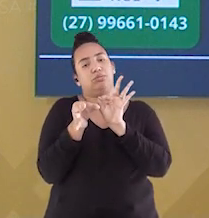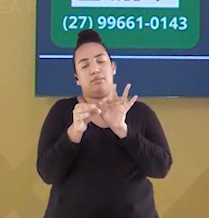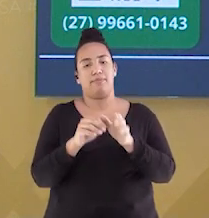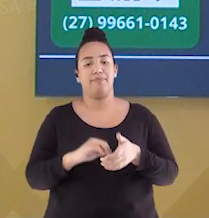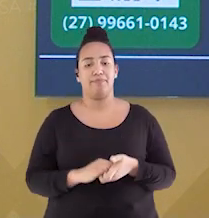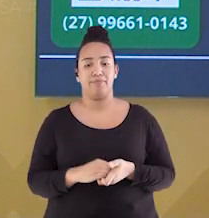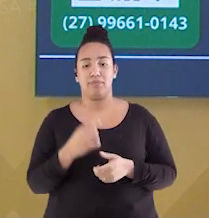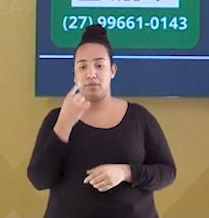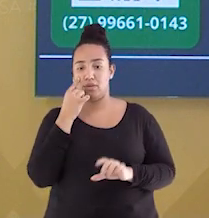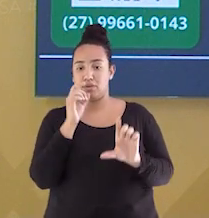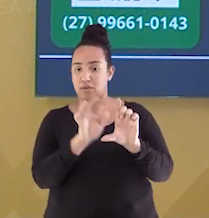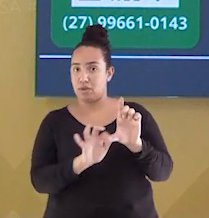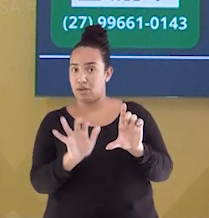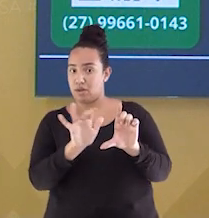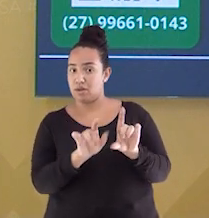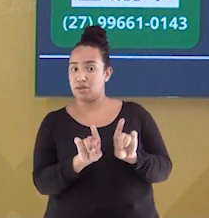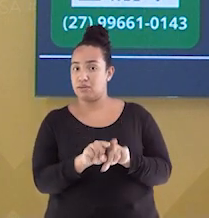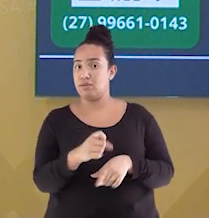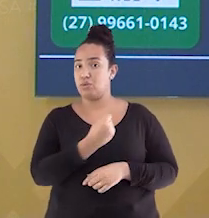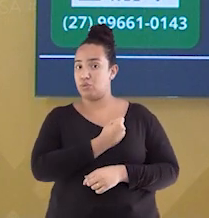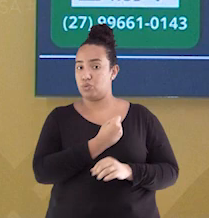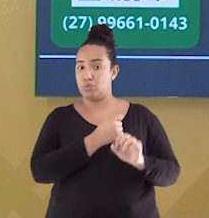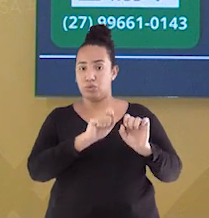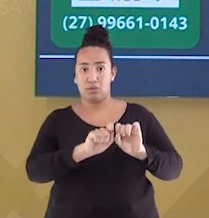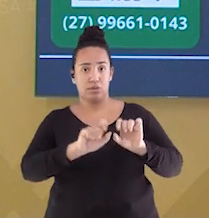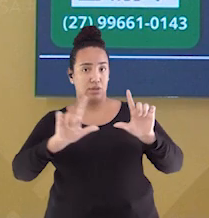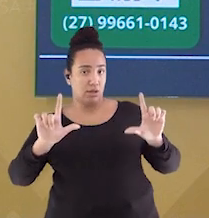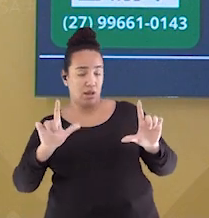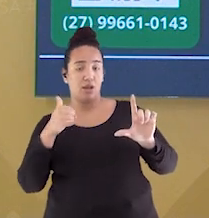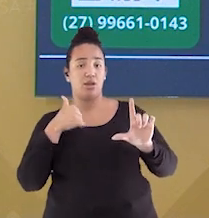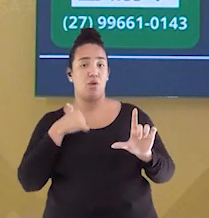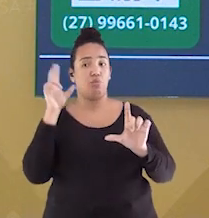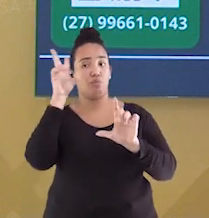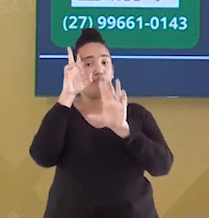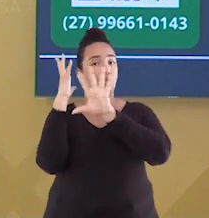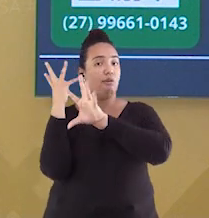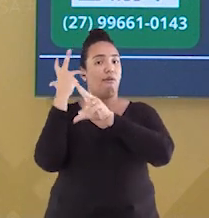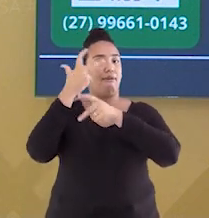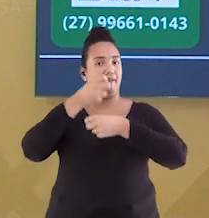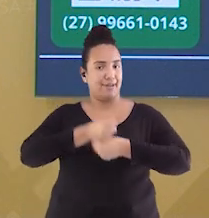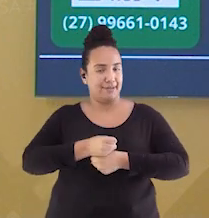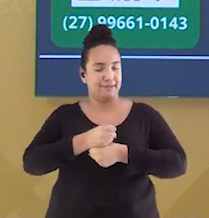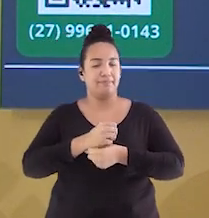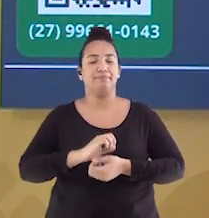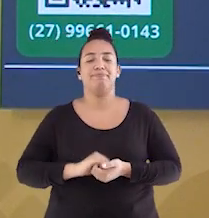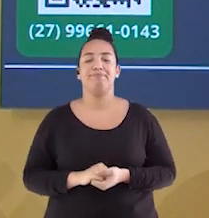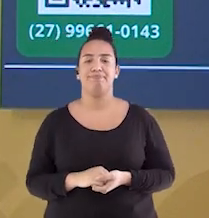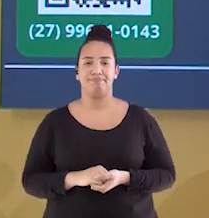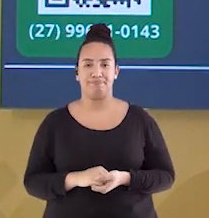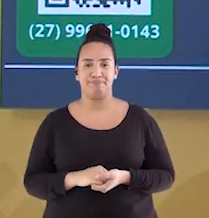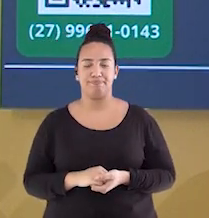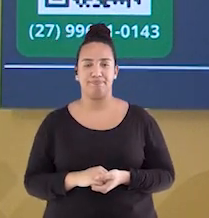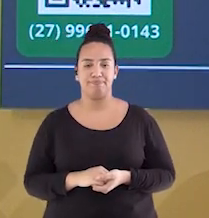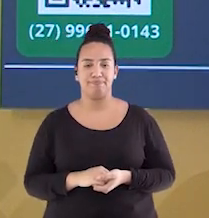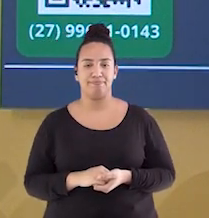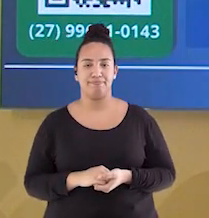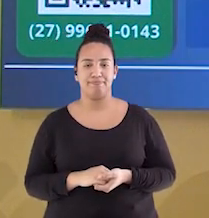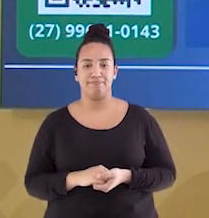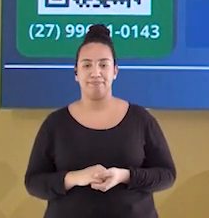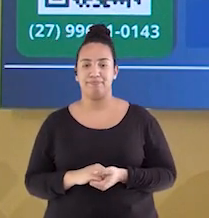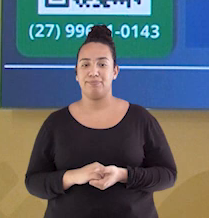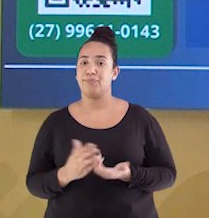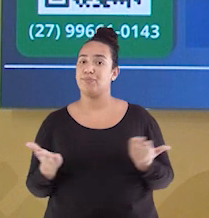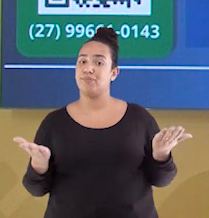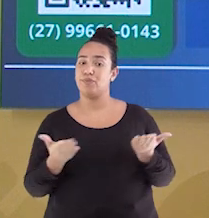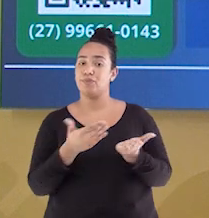o QR Code e o número aqui na tela, enquanto eu faço a recapitulação do que vimos hoje. Nós começamos falando